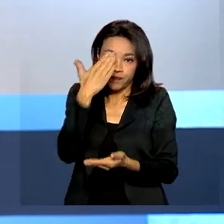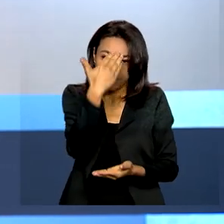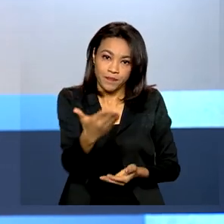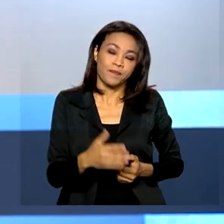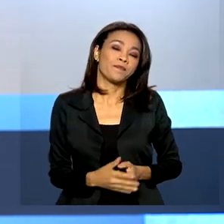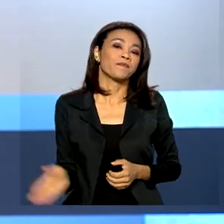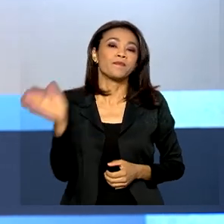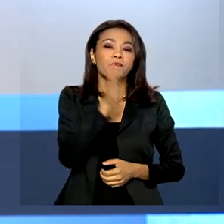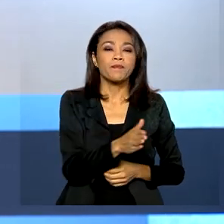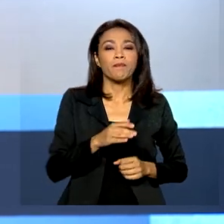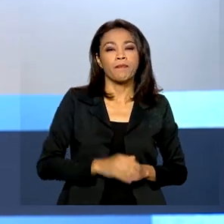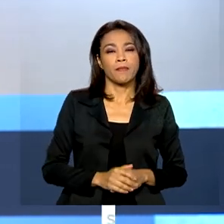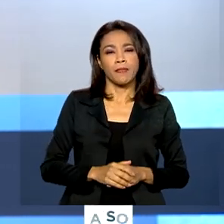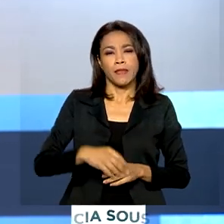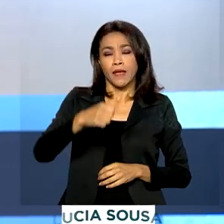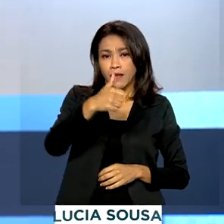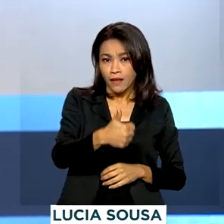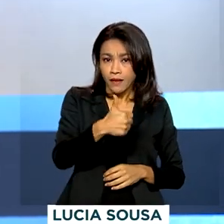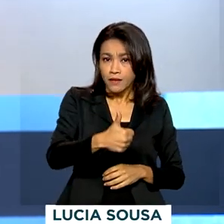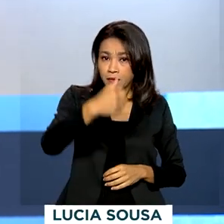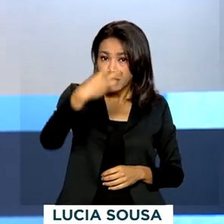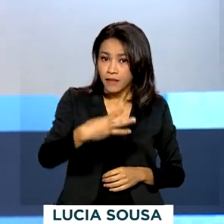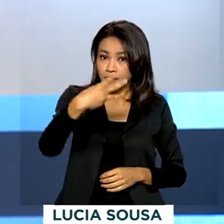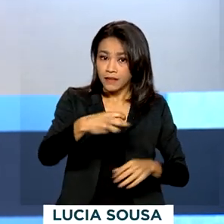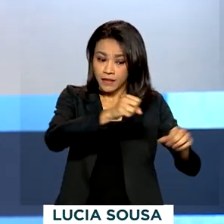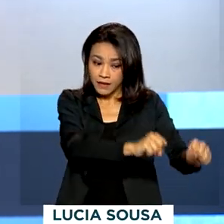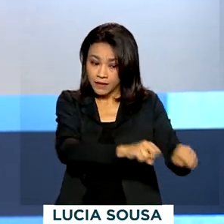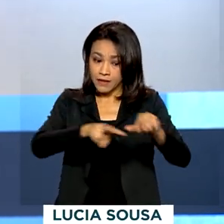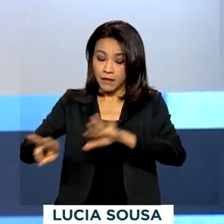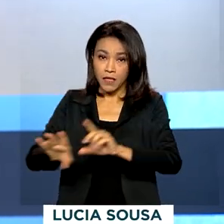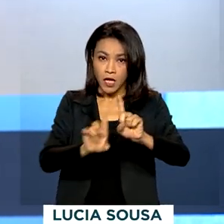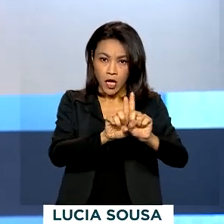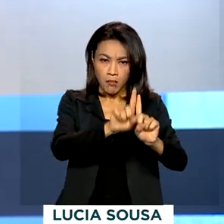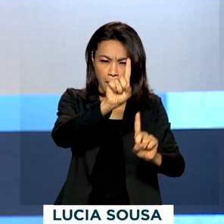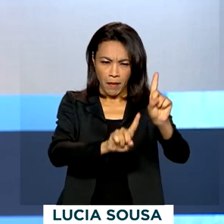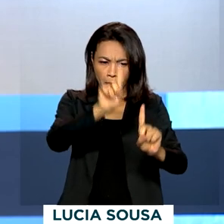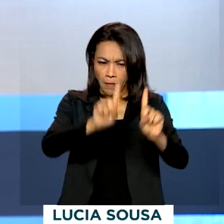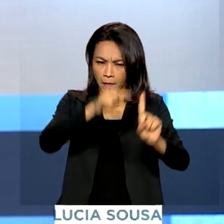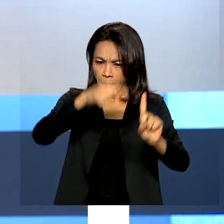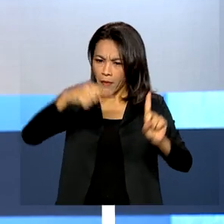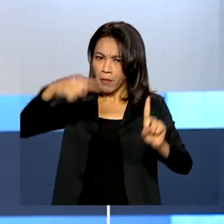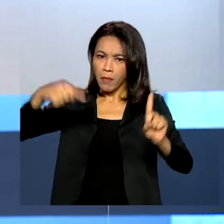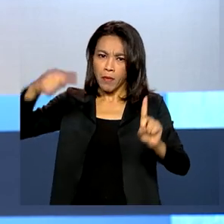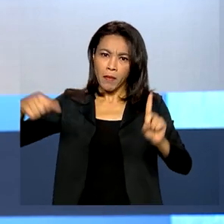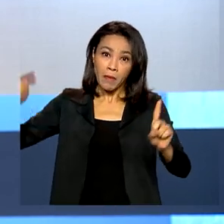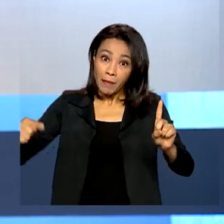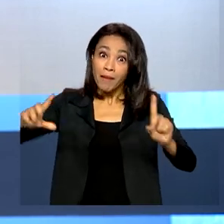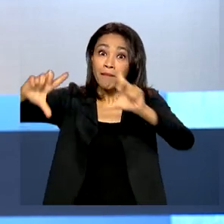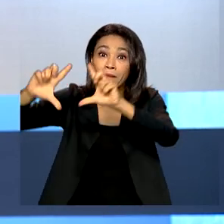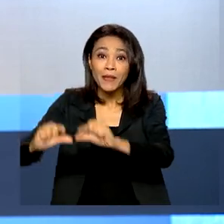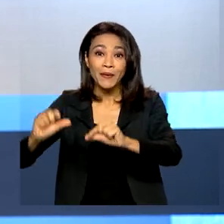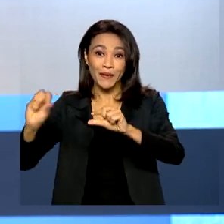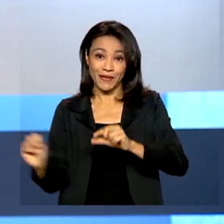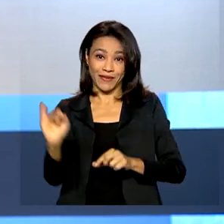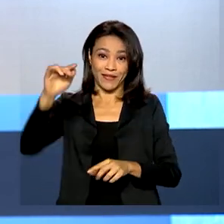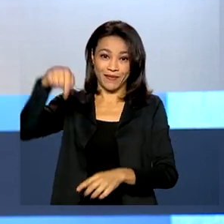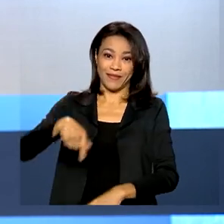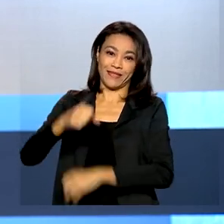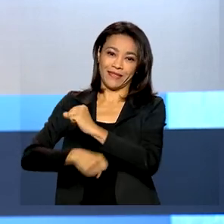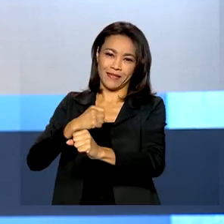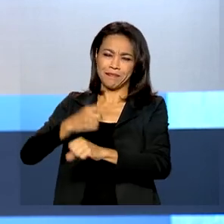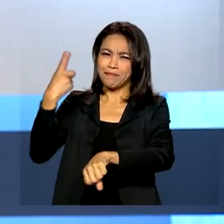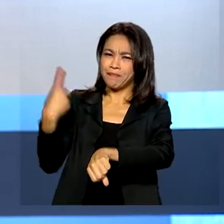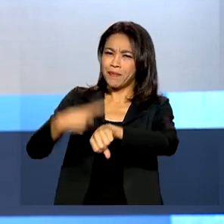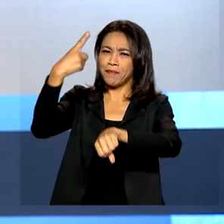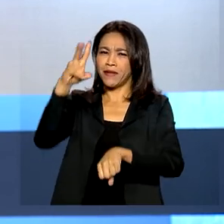E pela 13ª semana seguida, o mercado financeiro projeta uma inflação menor para este ano. E pela primeira vez